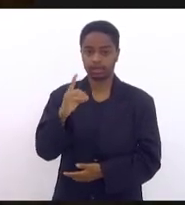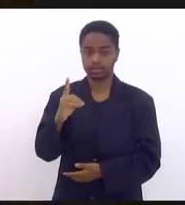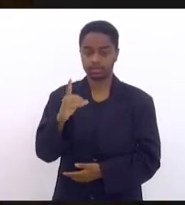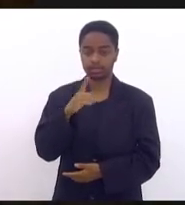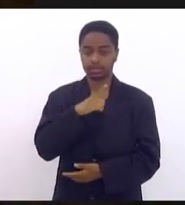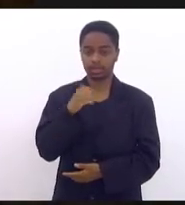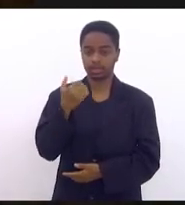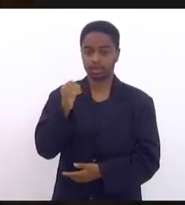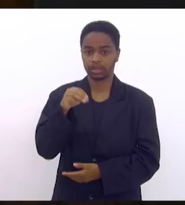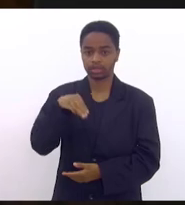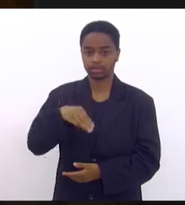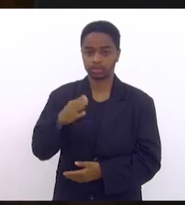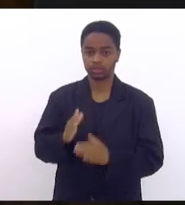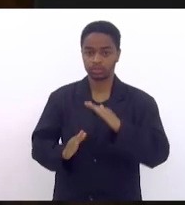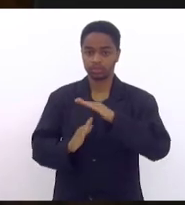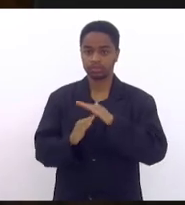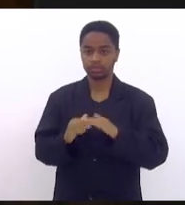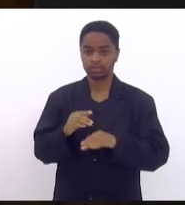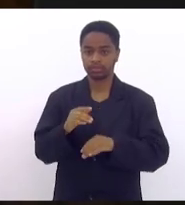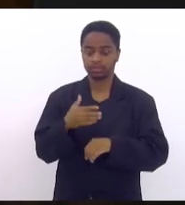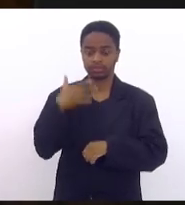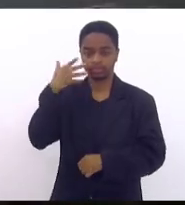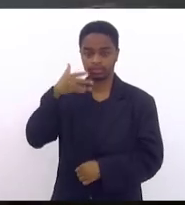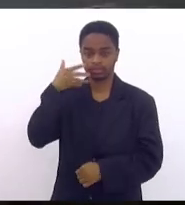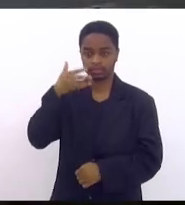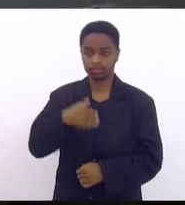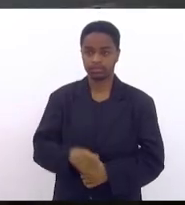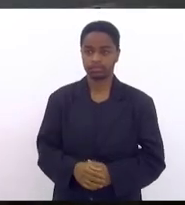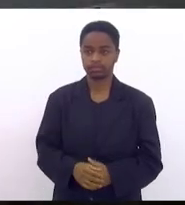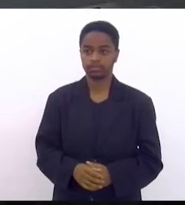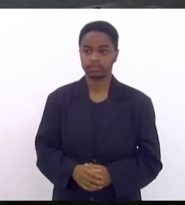Vossa Excelência dispõe de 10 minutos no tempo regimental.